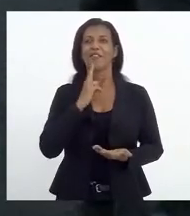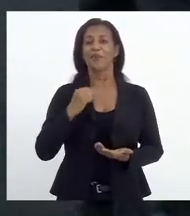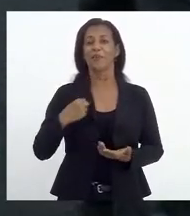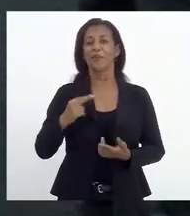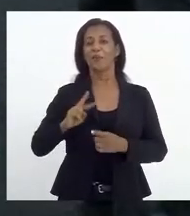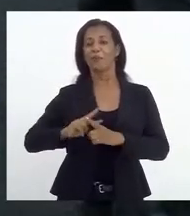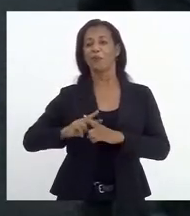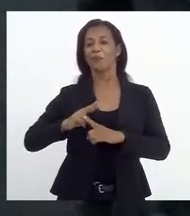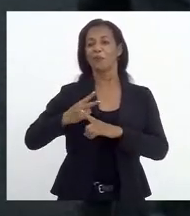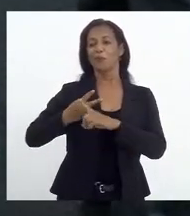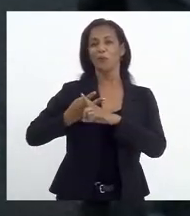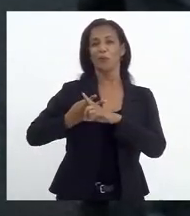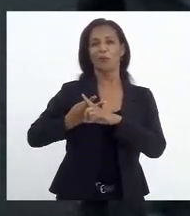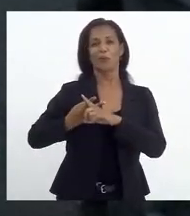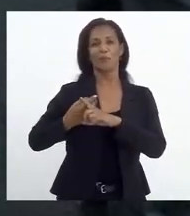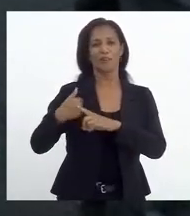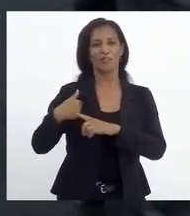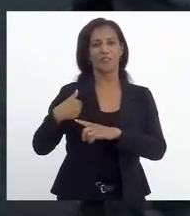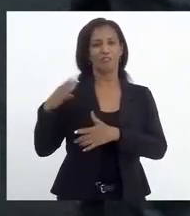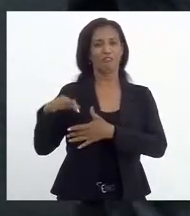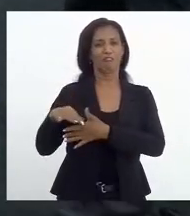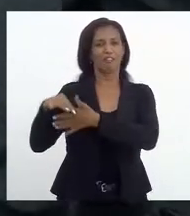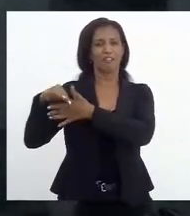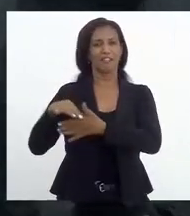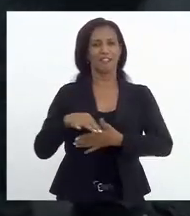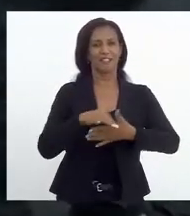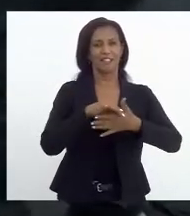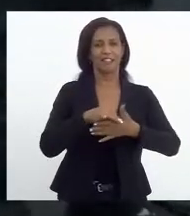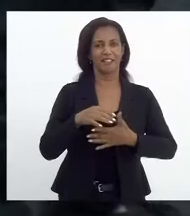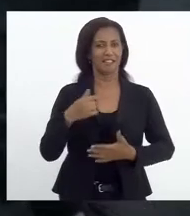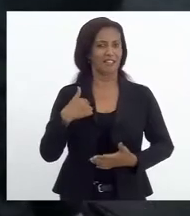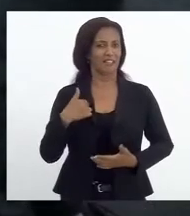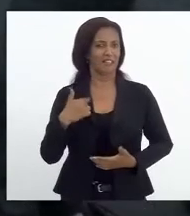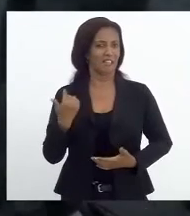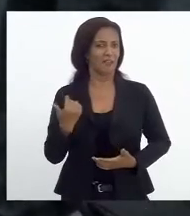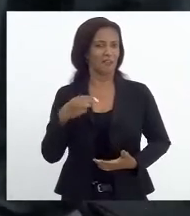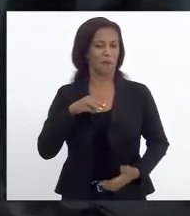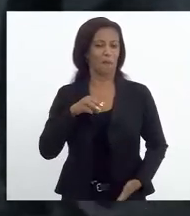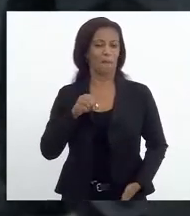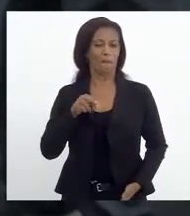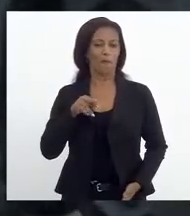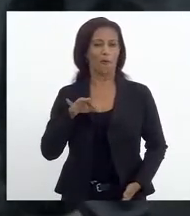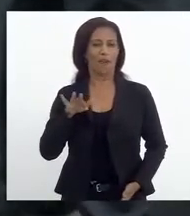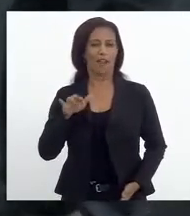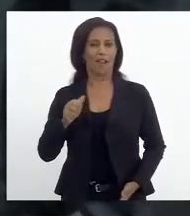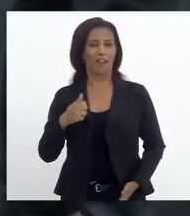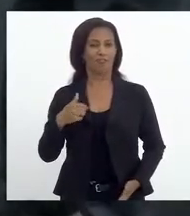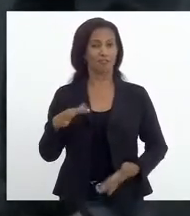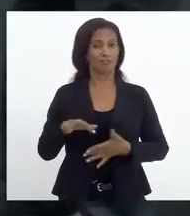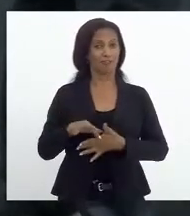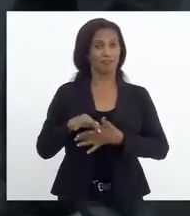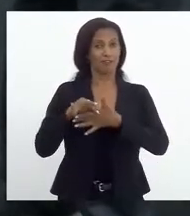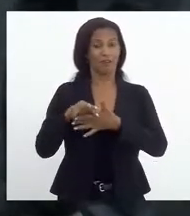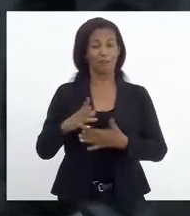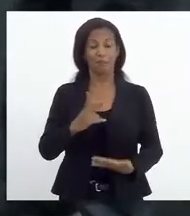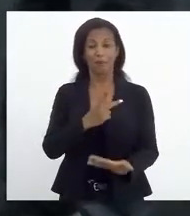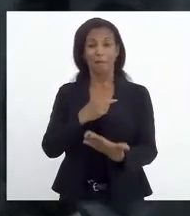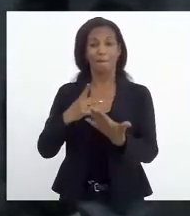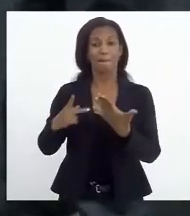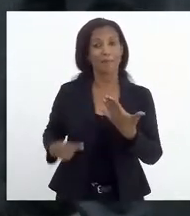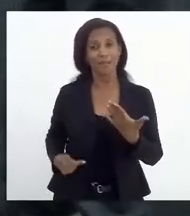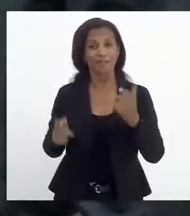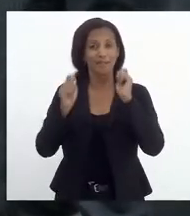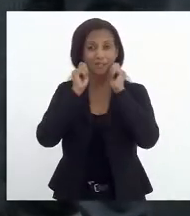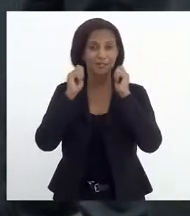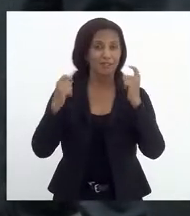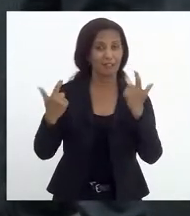duplamente liderado. E eu sou monocrático. Eu sou liderado pelo presidente da